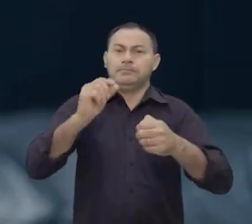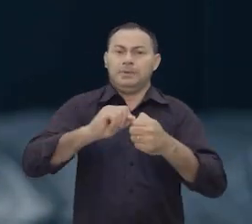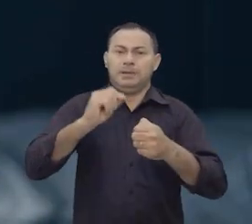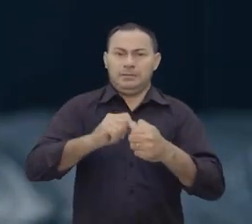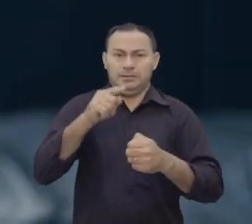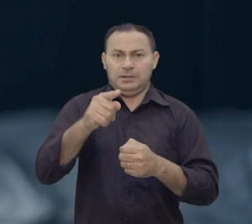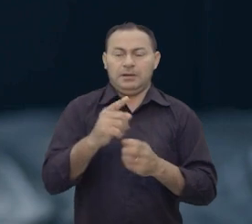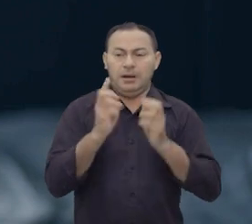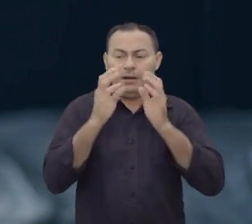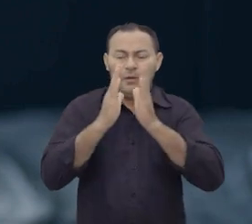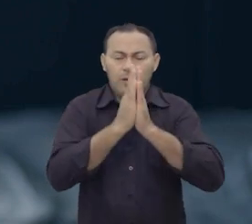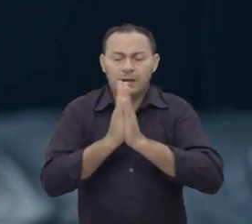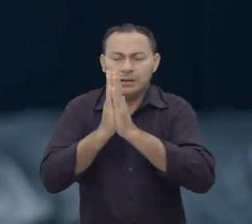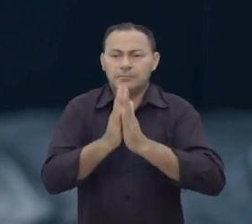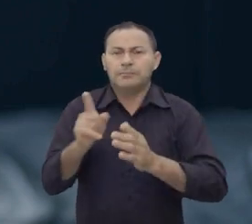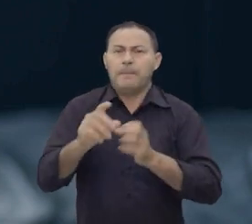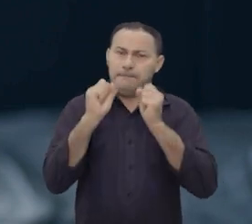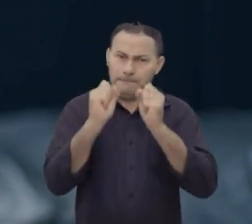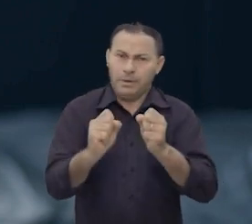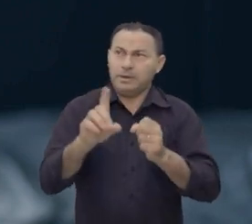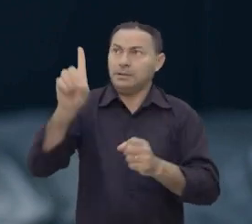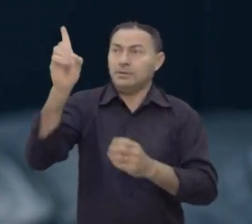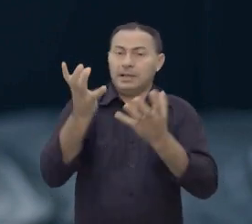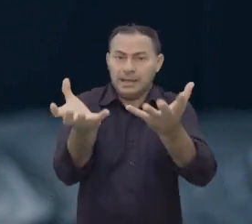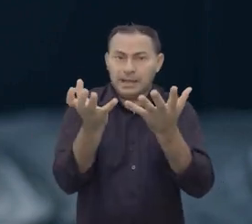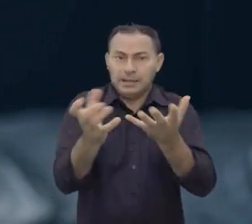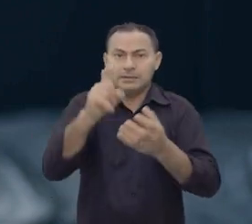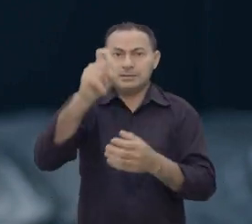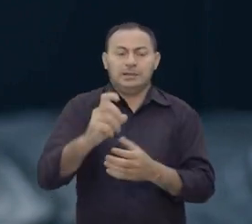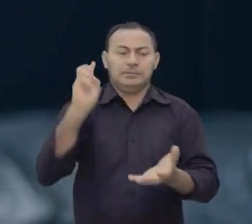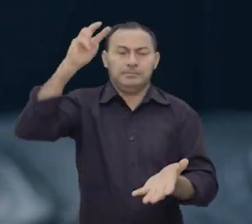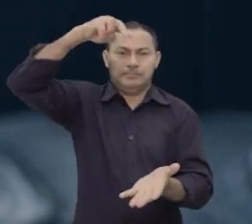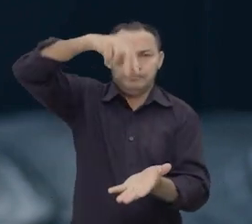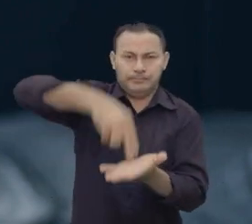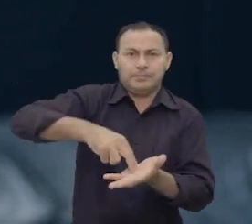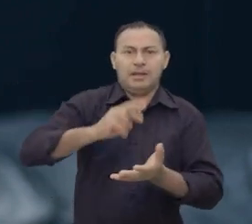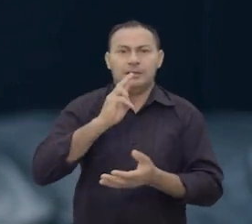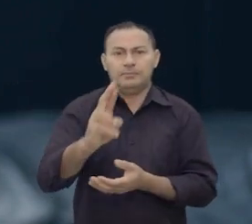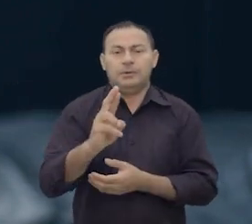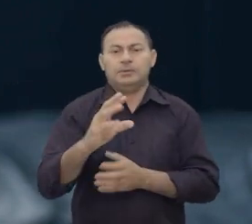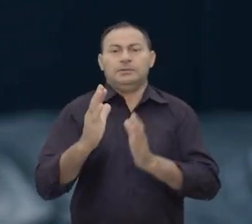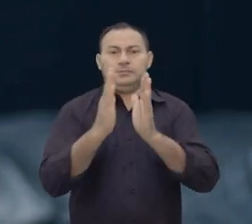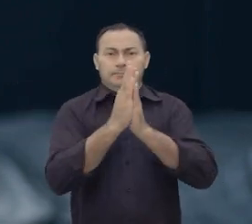precisa ser feito e se você está orando por ele, pode ser que Deus queira que você seja parte